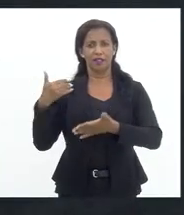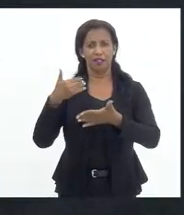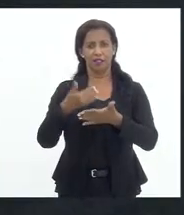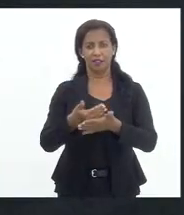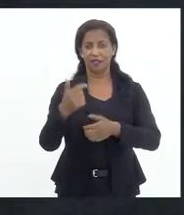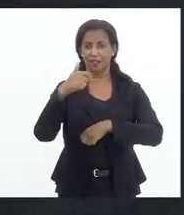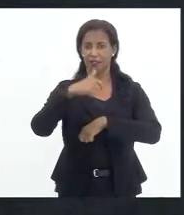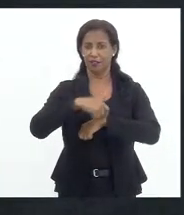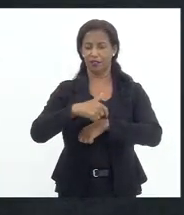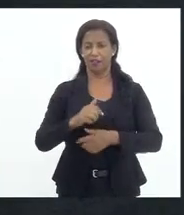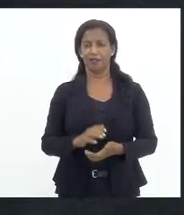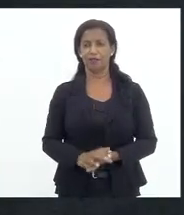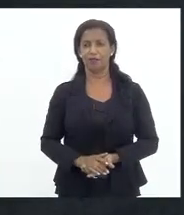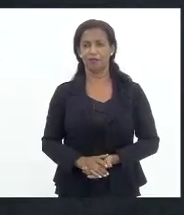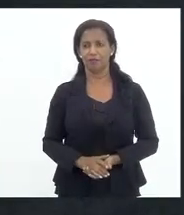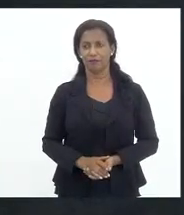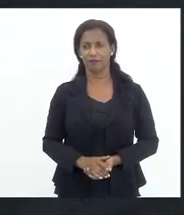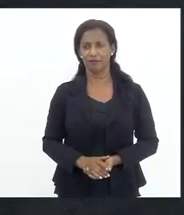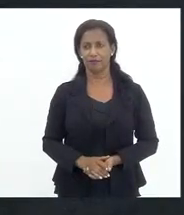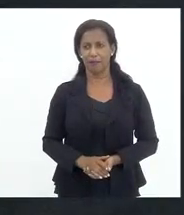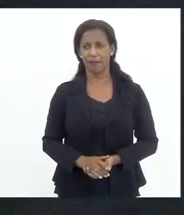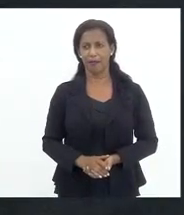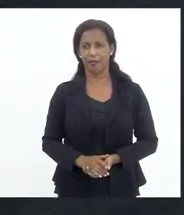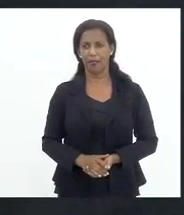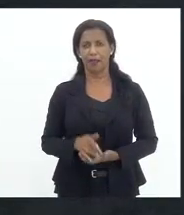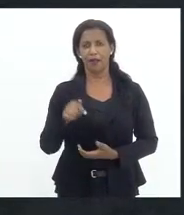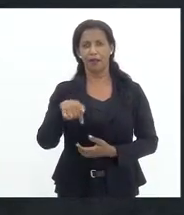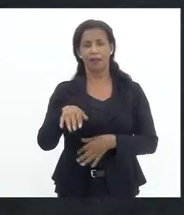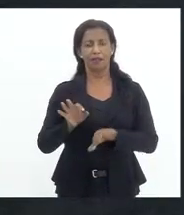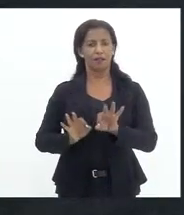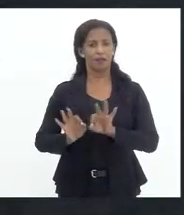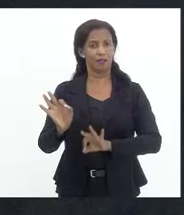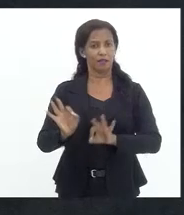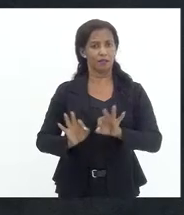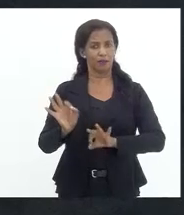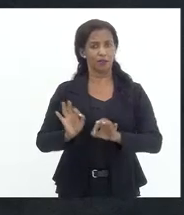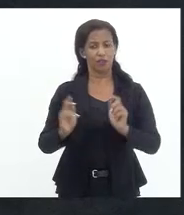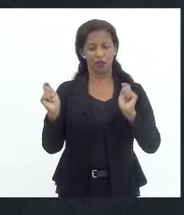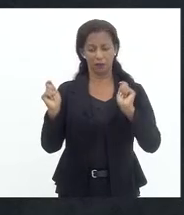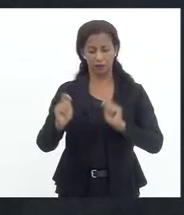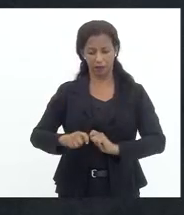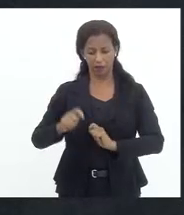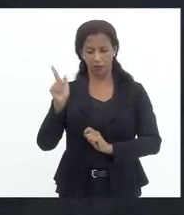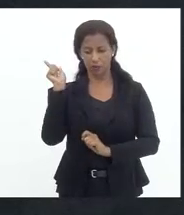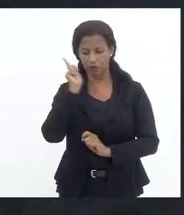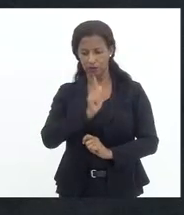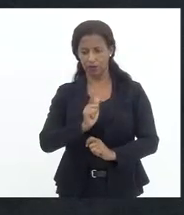hora. E esse projeto está sendo possível, senhor presidente,